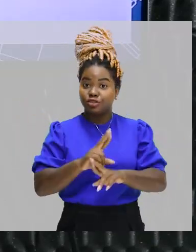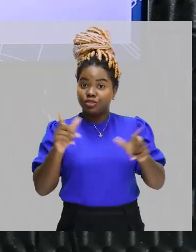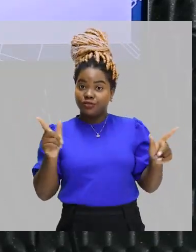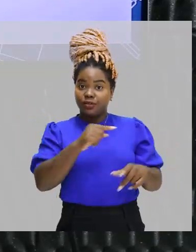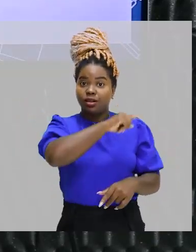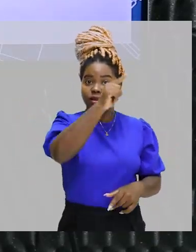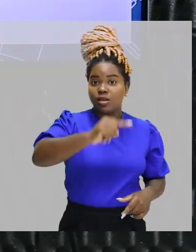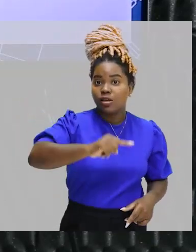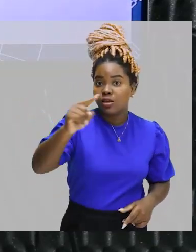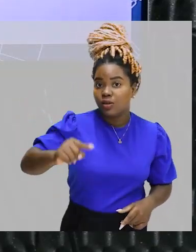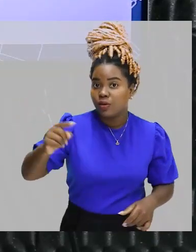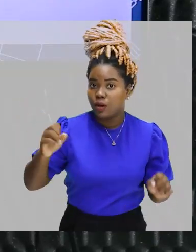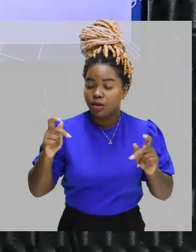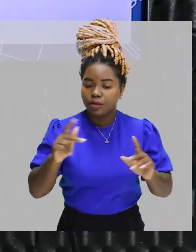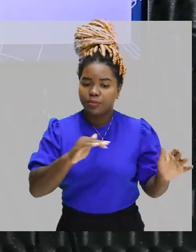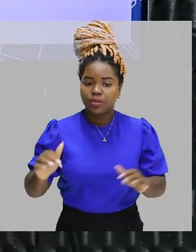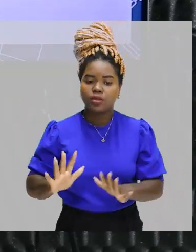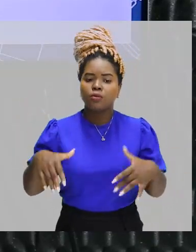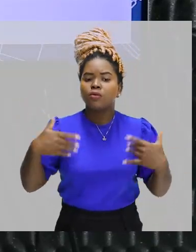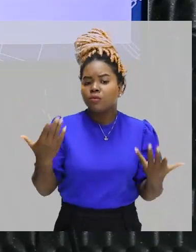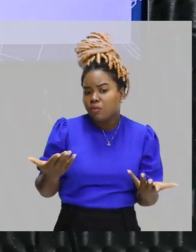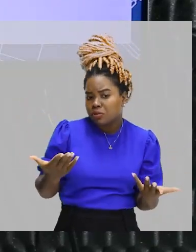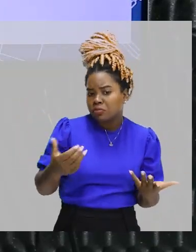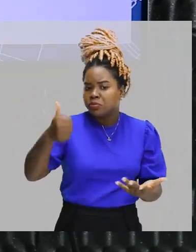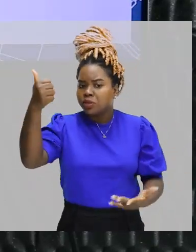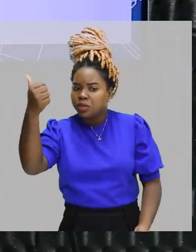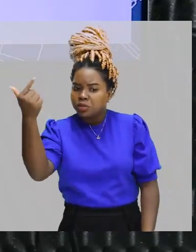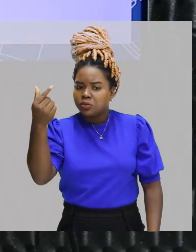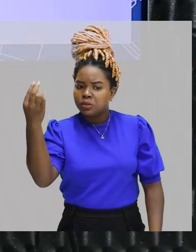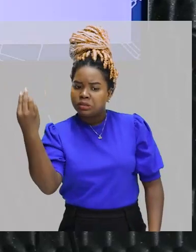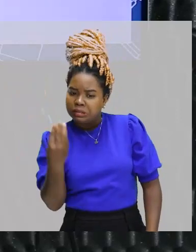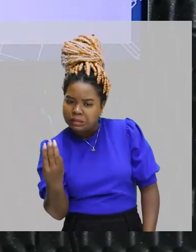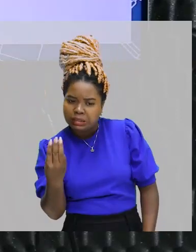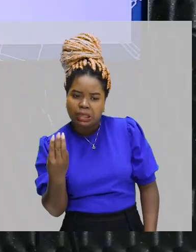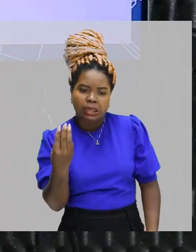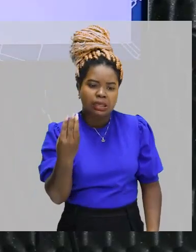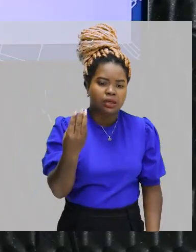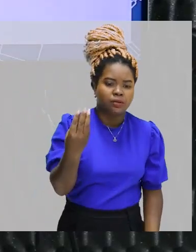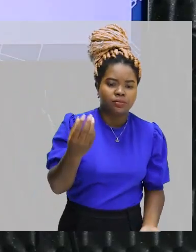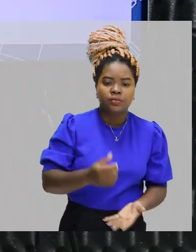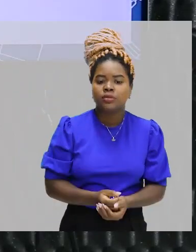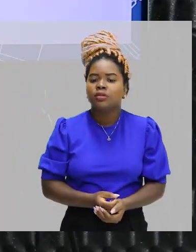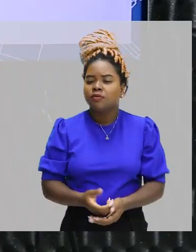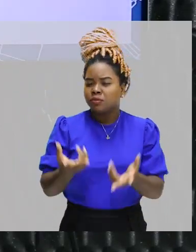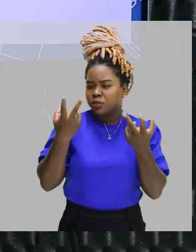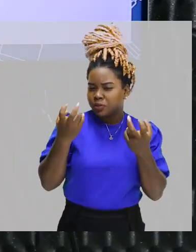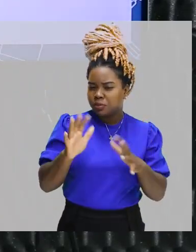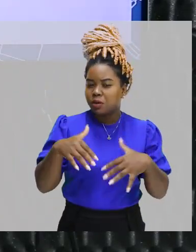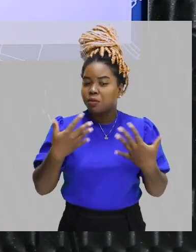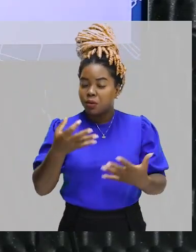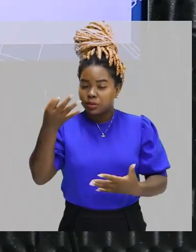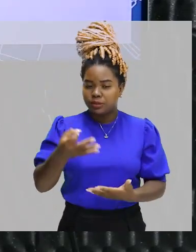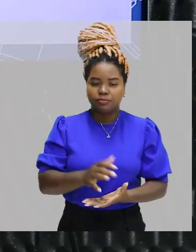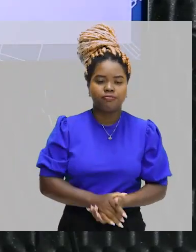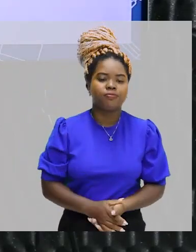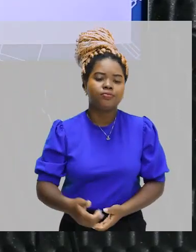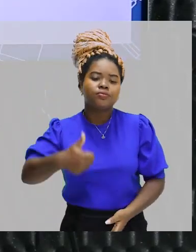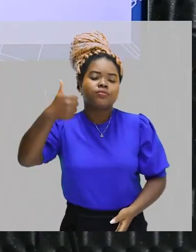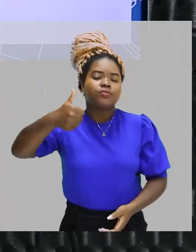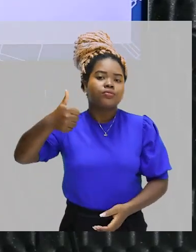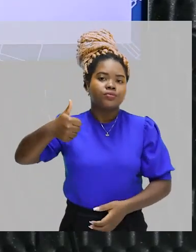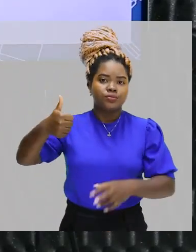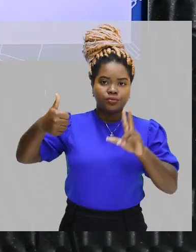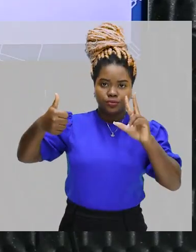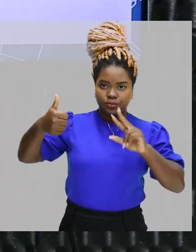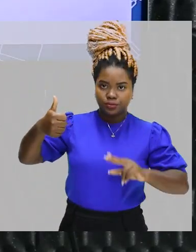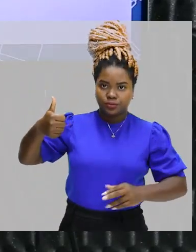quais são as afirmativas, né? Abaixo, e vamos fazer análise. Primeiro, a energia